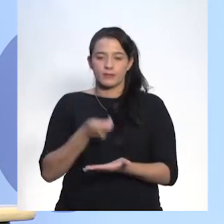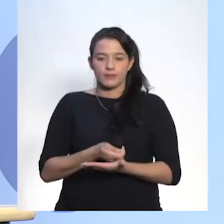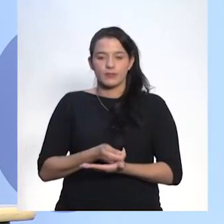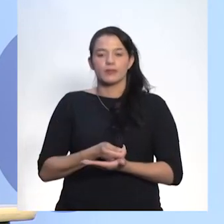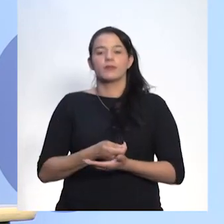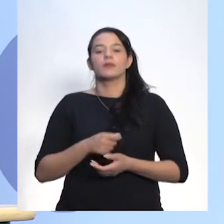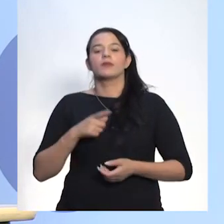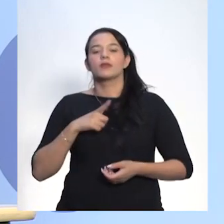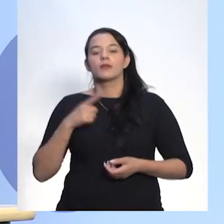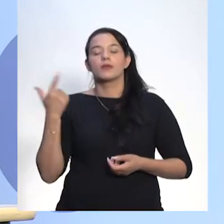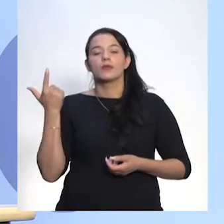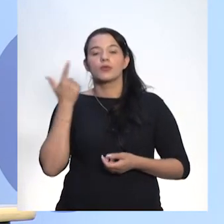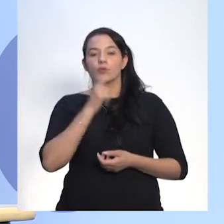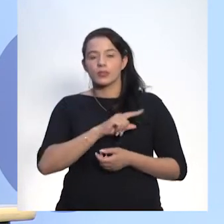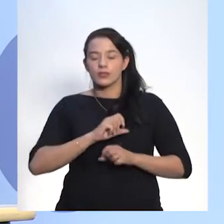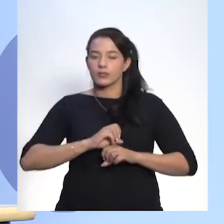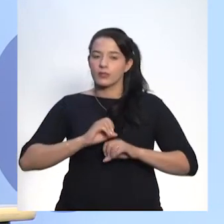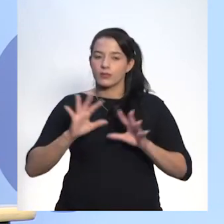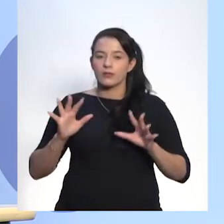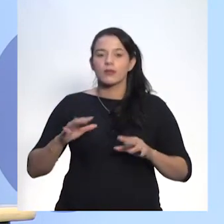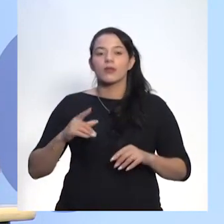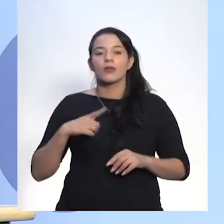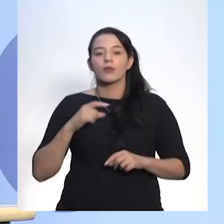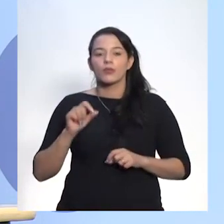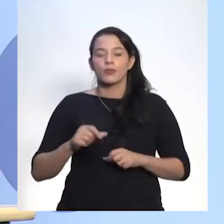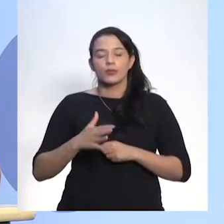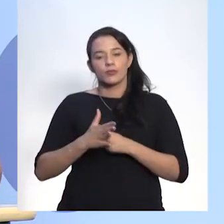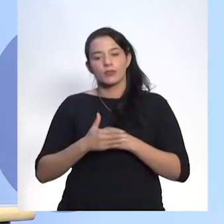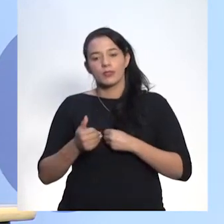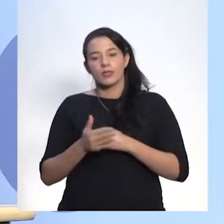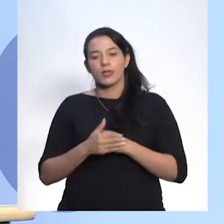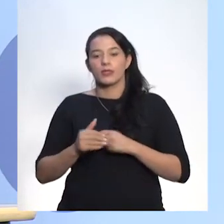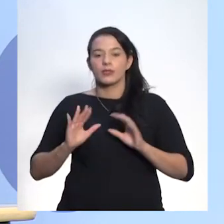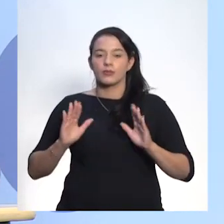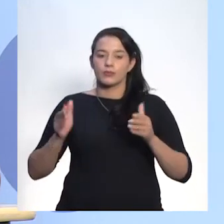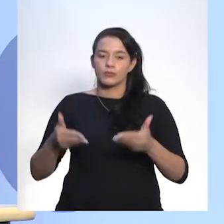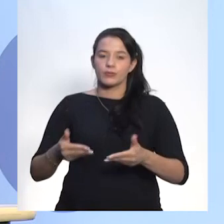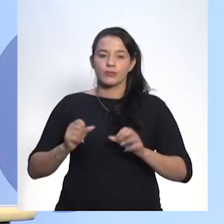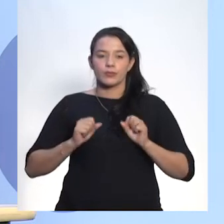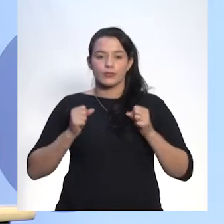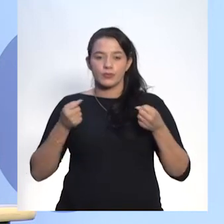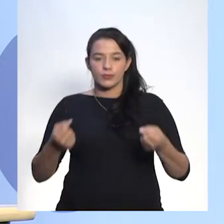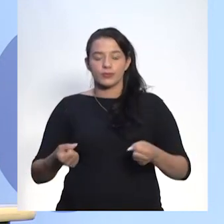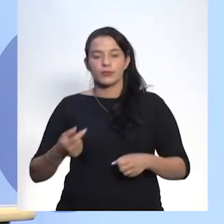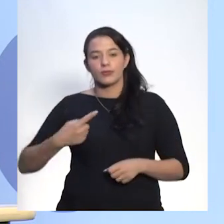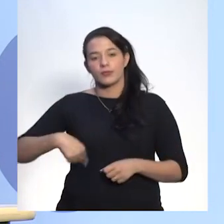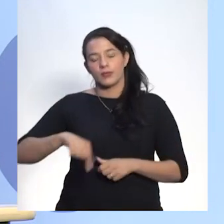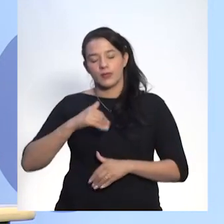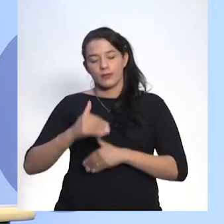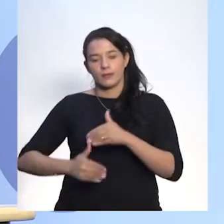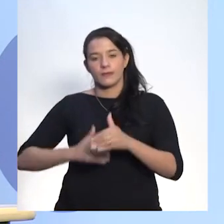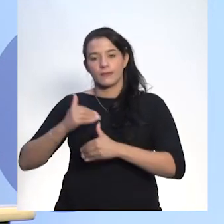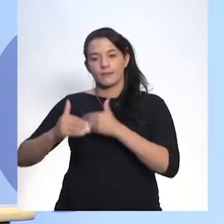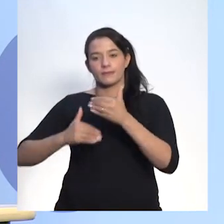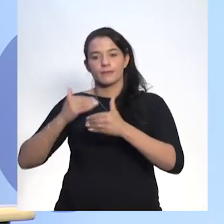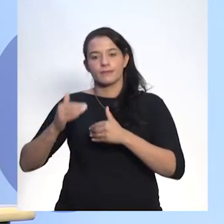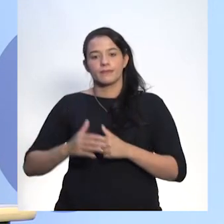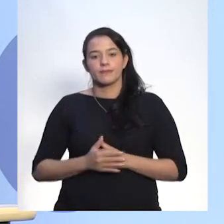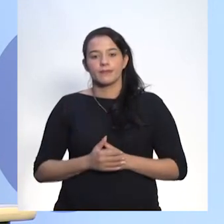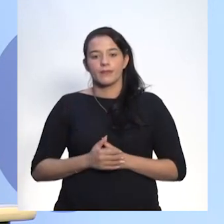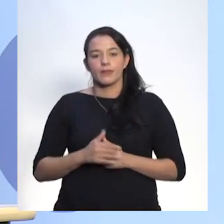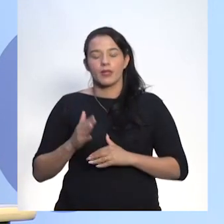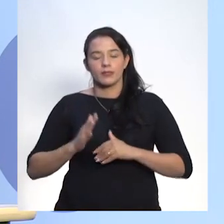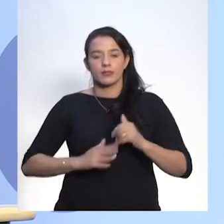que possa, claro, com muito carinho, dedicação e academicidade, estar desenvolvendo